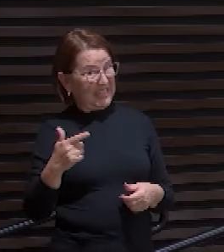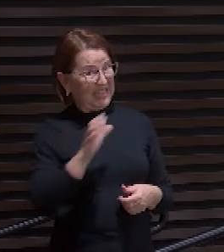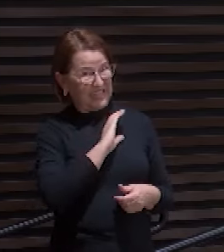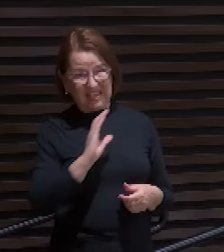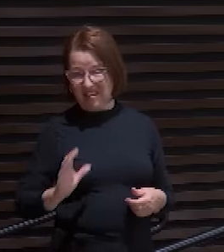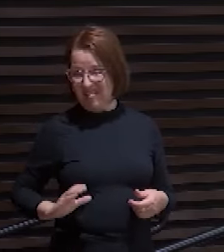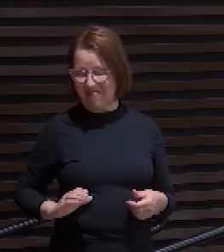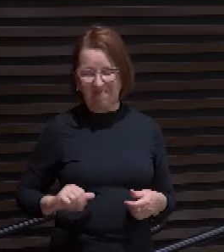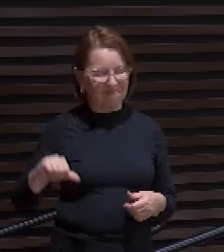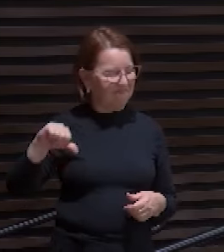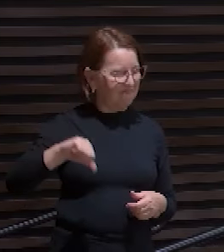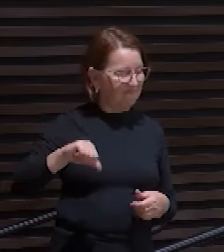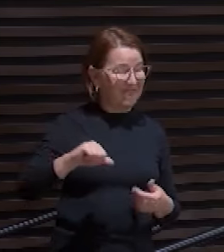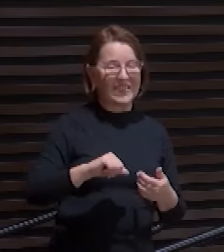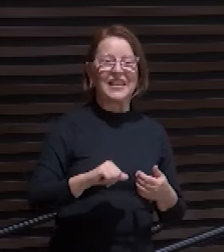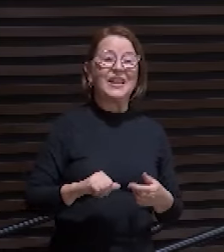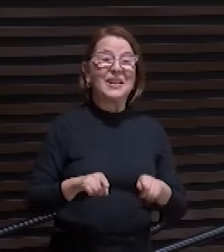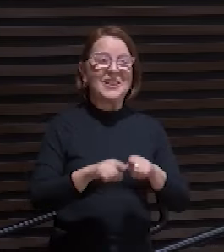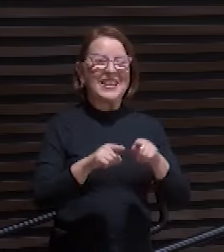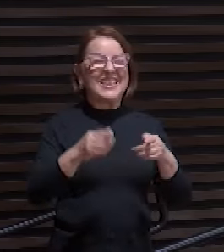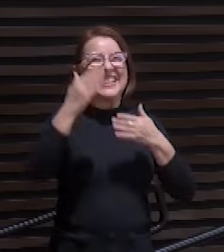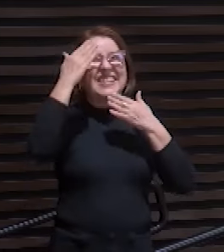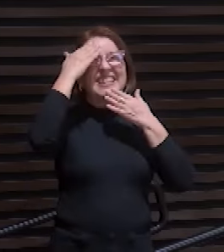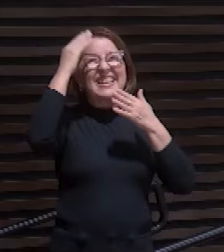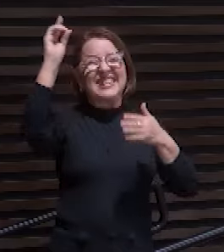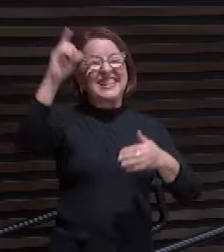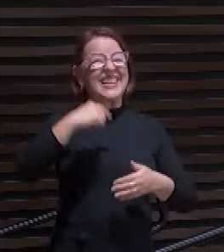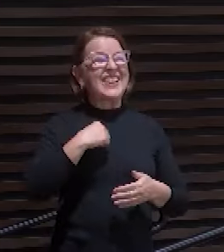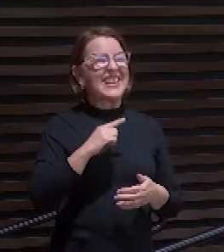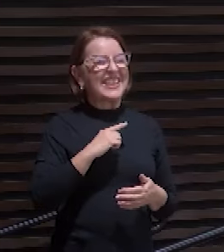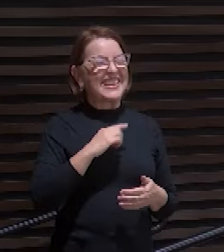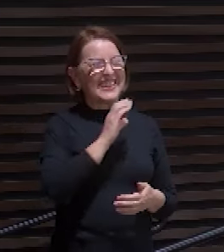nada. Mas graças a Deus que eu tenho Cristo. E você?